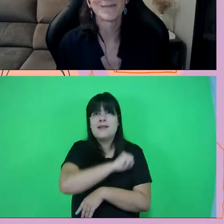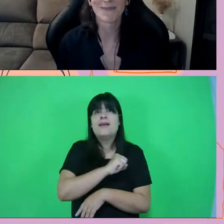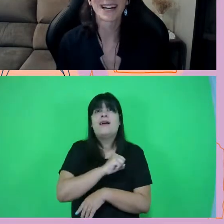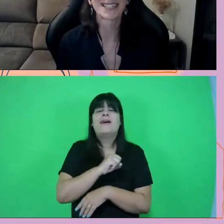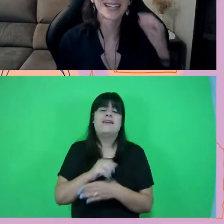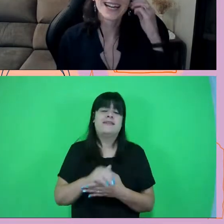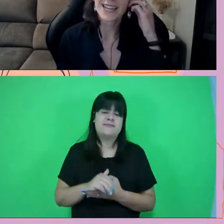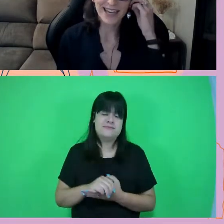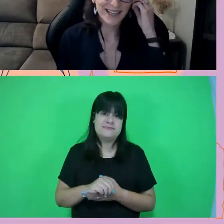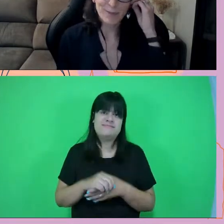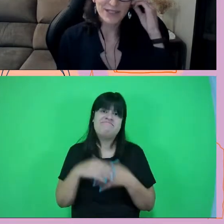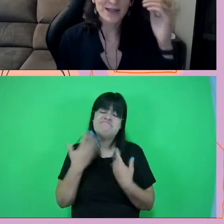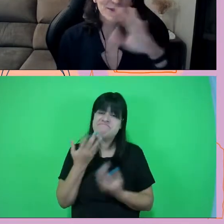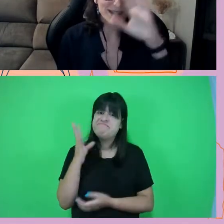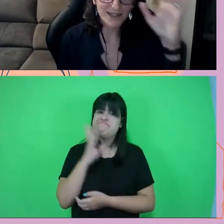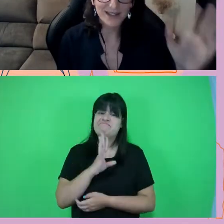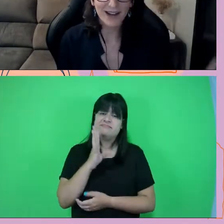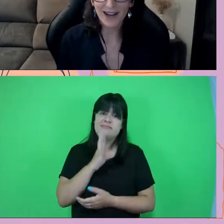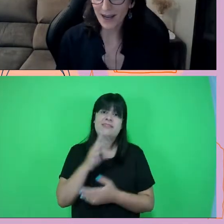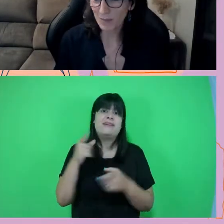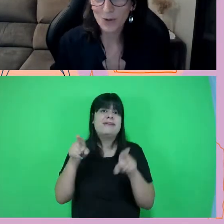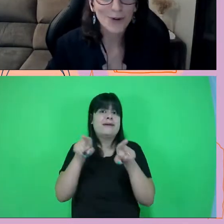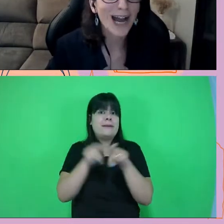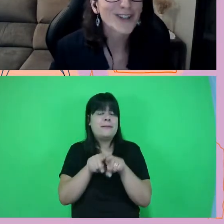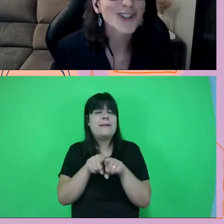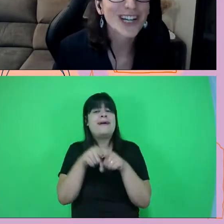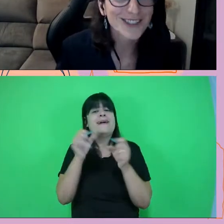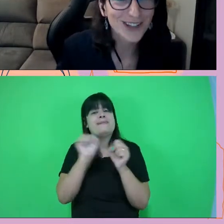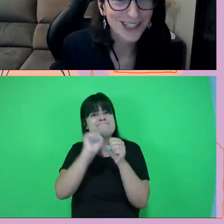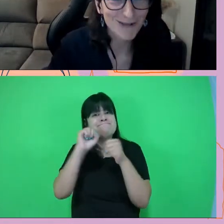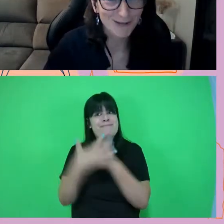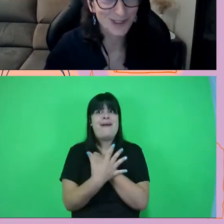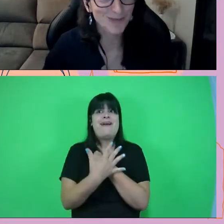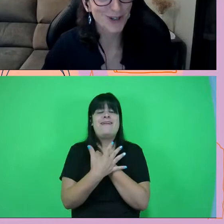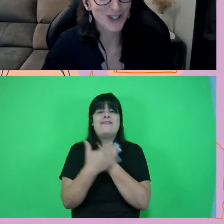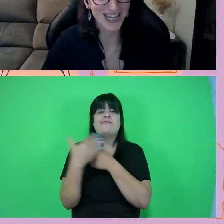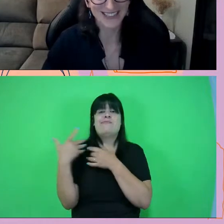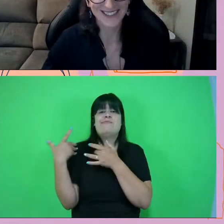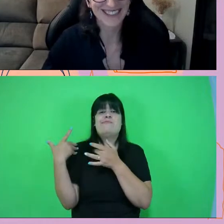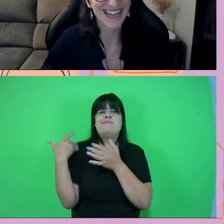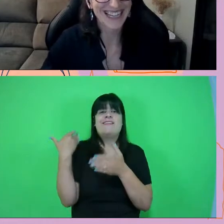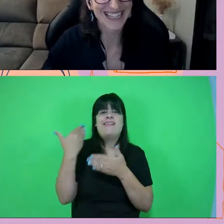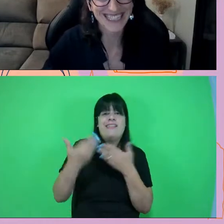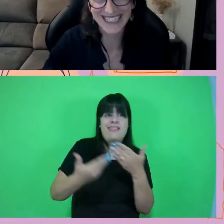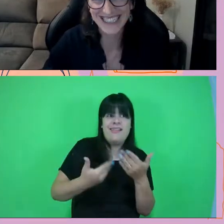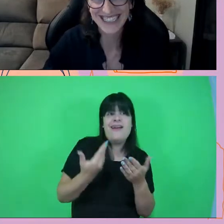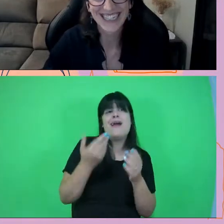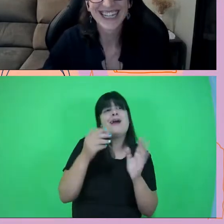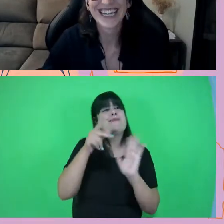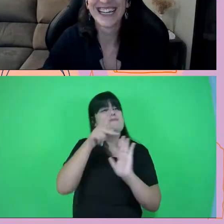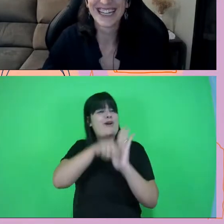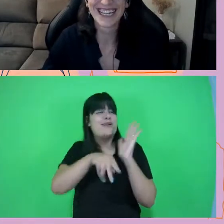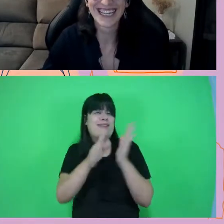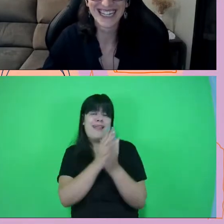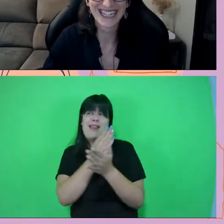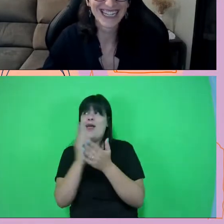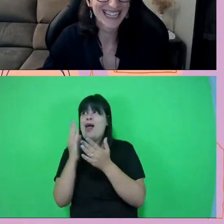Sim, massa. E aí, a pandemia acabou adiando aí alguns projetos, né?